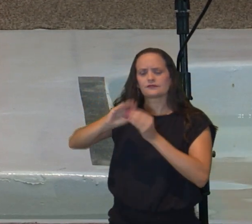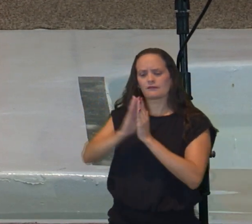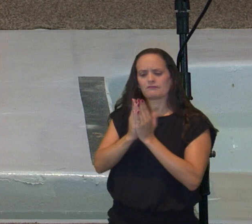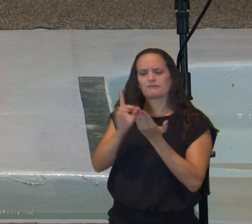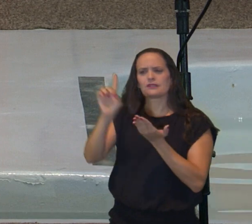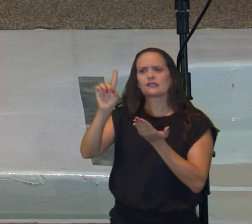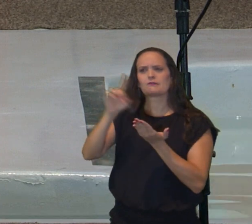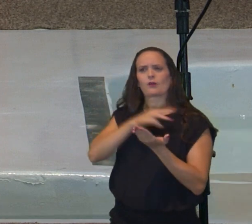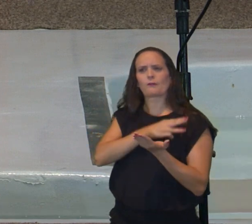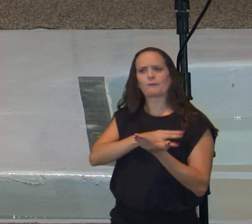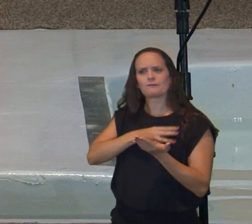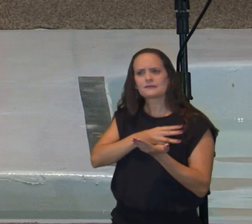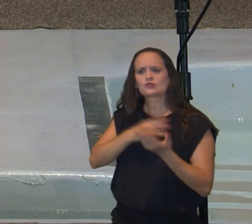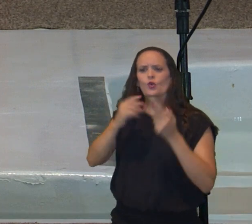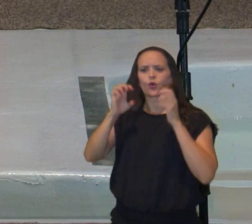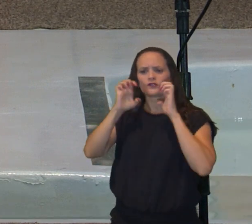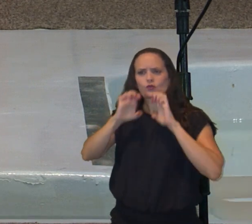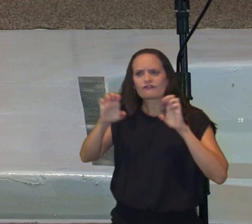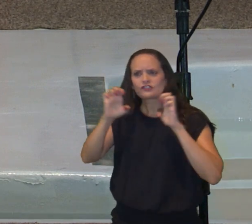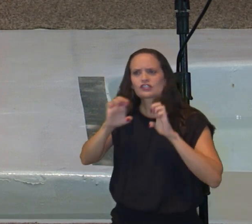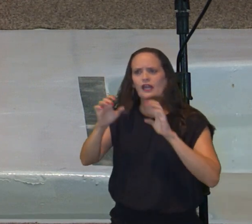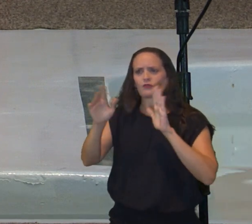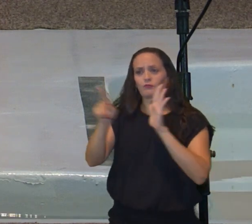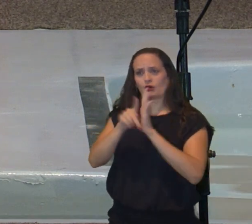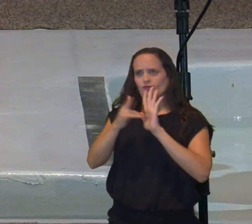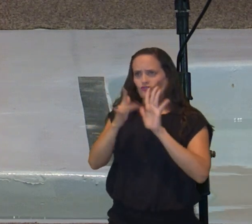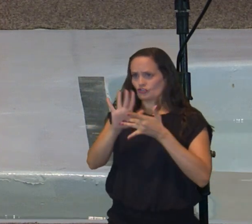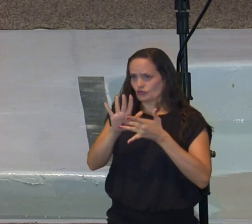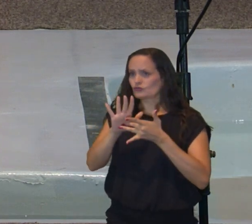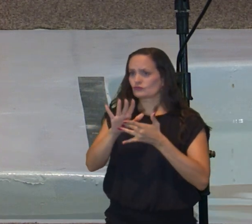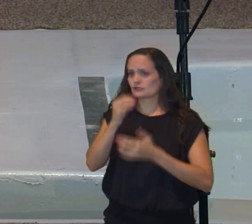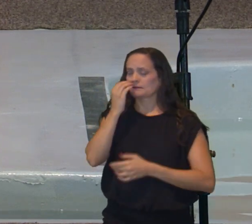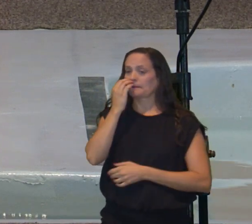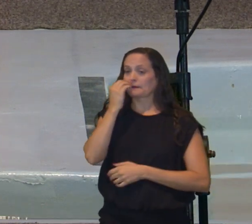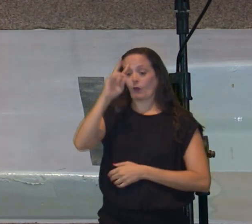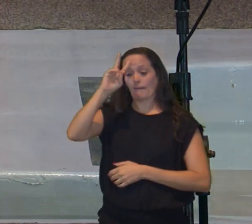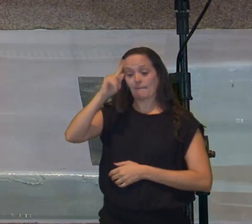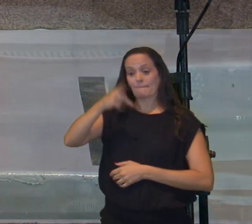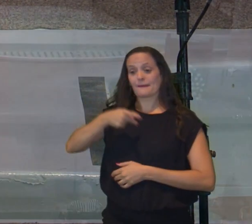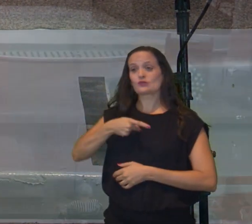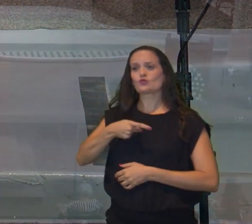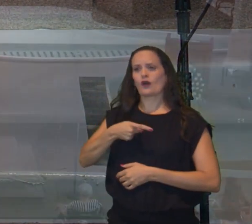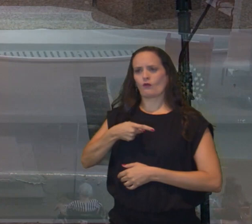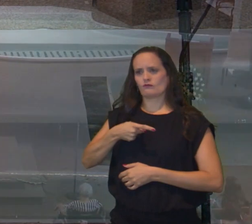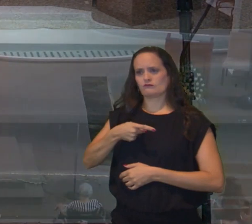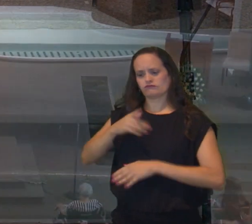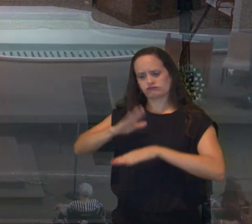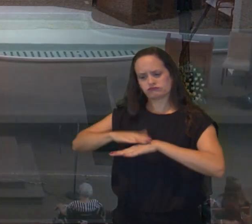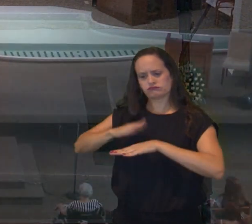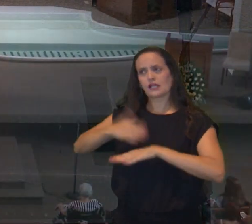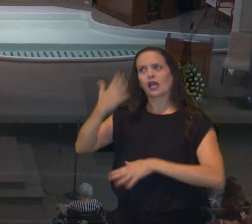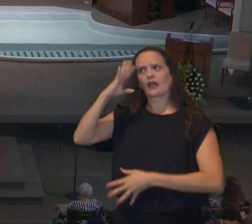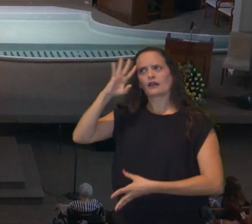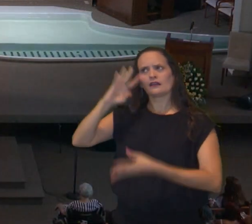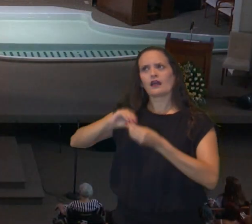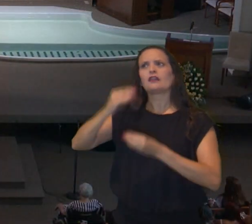é uma decisão individual, pessoal. E é por isso que o batismo por imersão